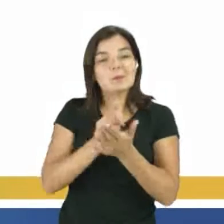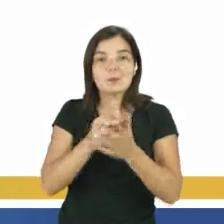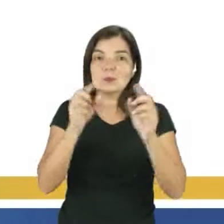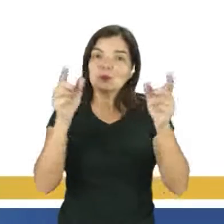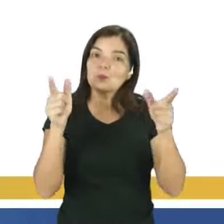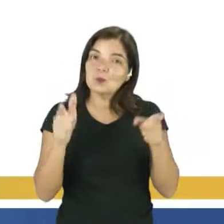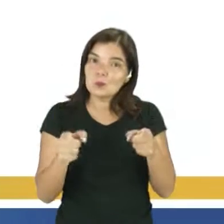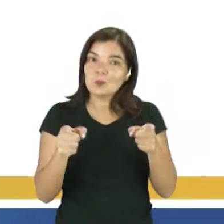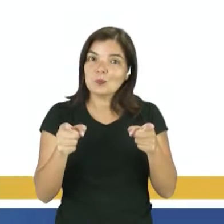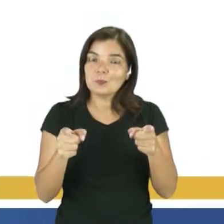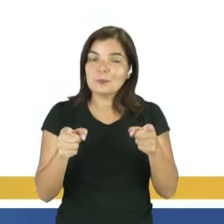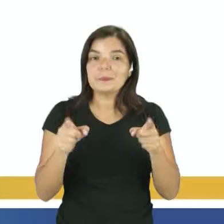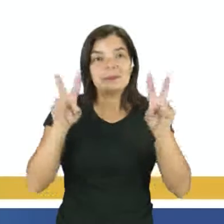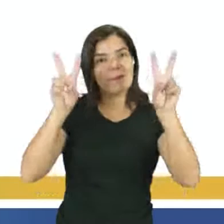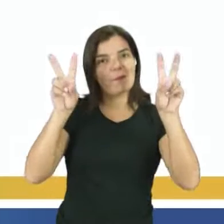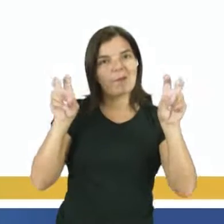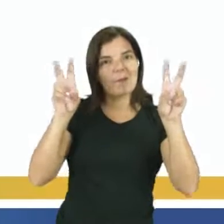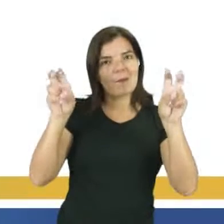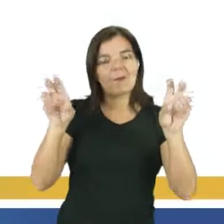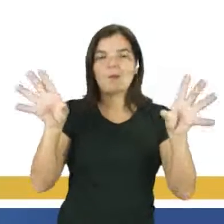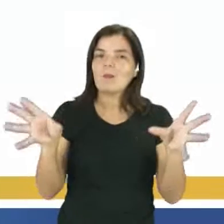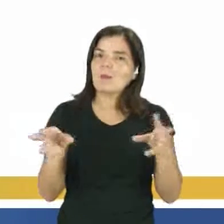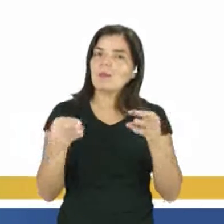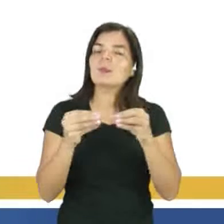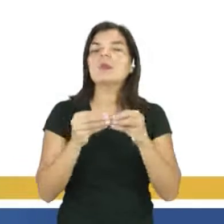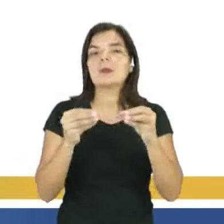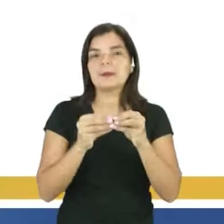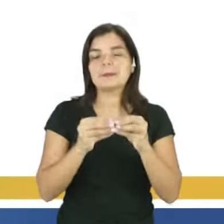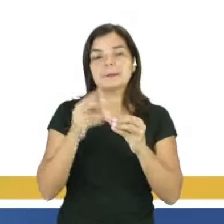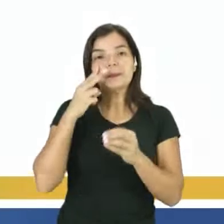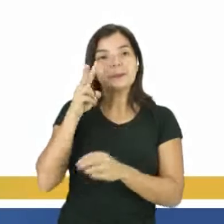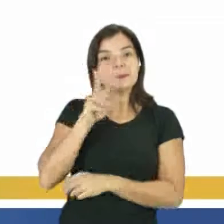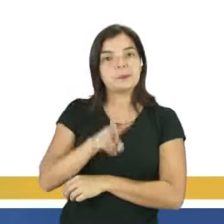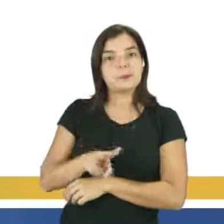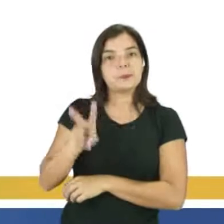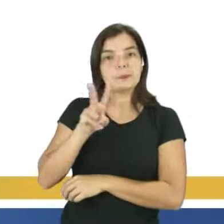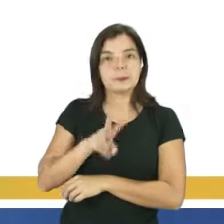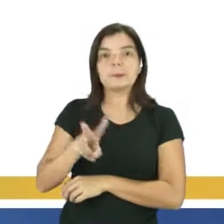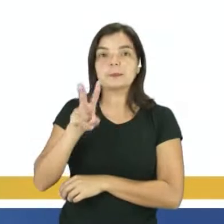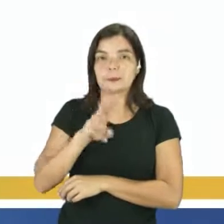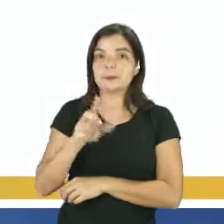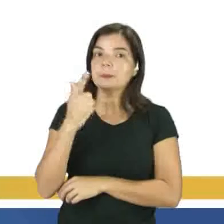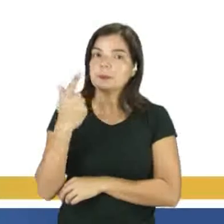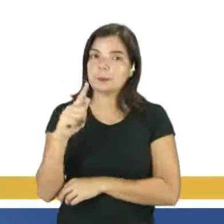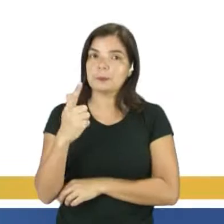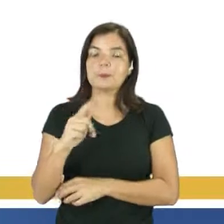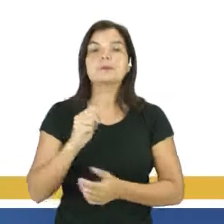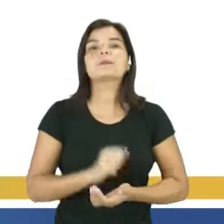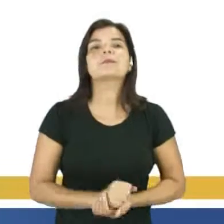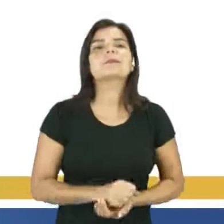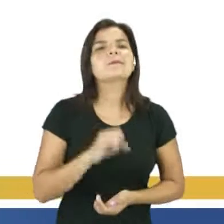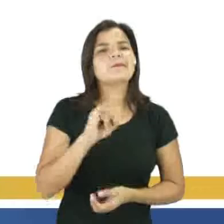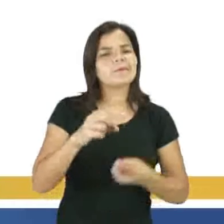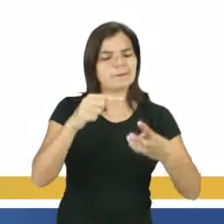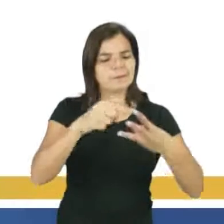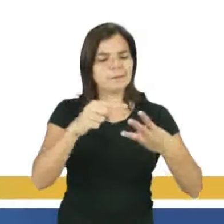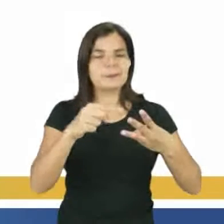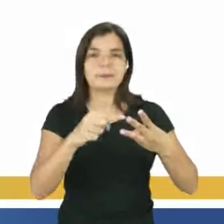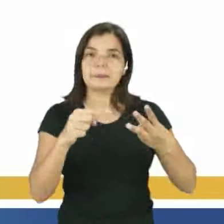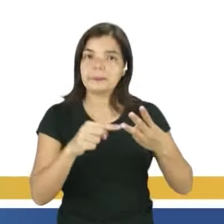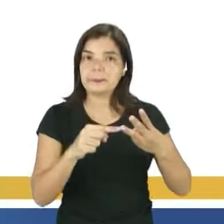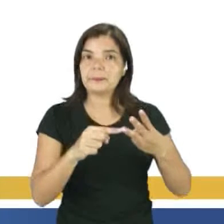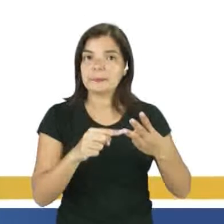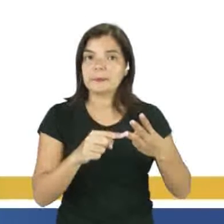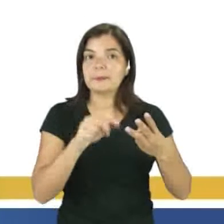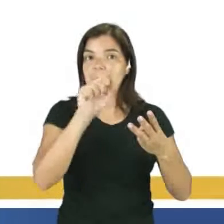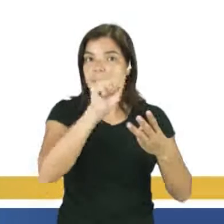pedaços de plano, entre aspas, né, para simplificar aí a visualização geométrica. Então, se eu tenho três pontos no espaço,